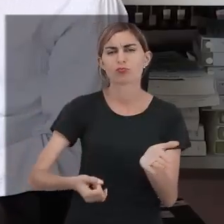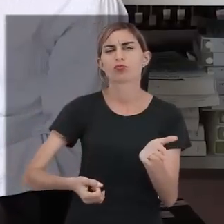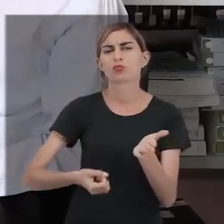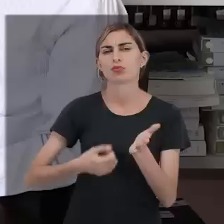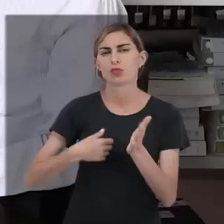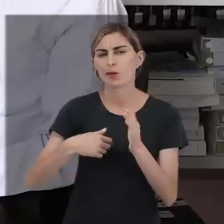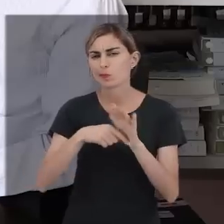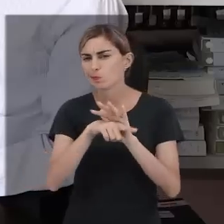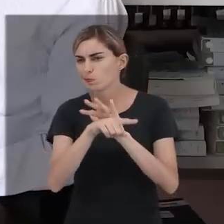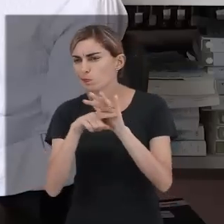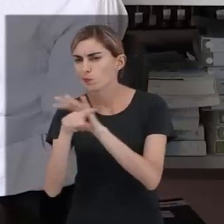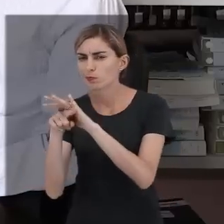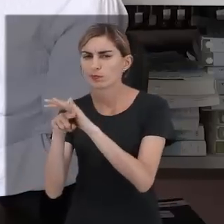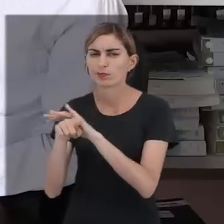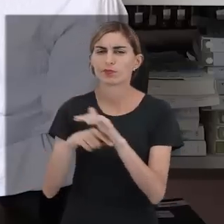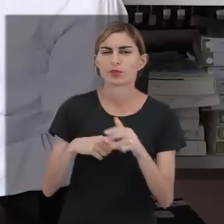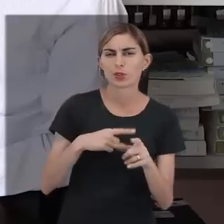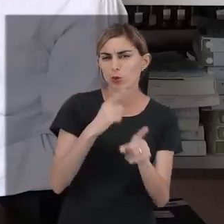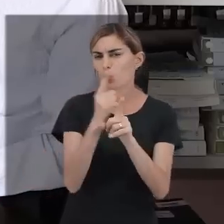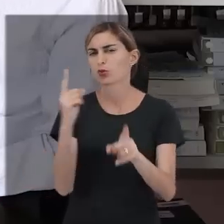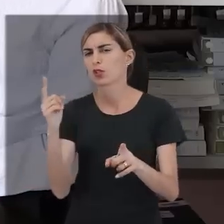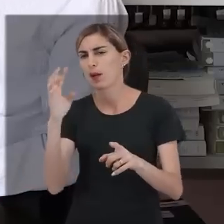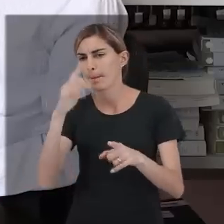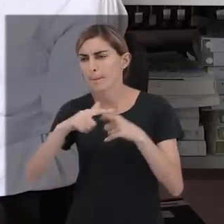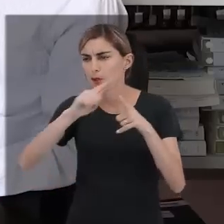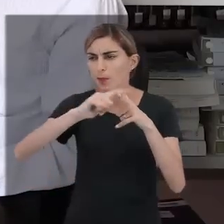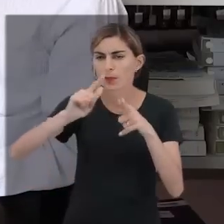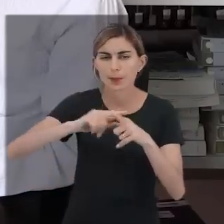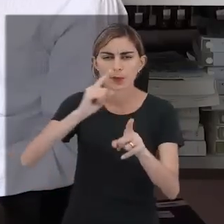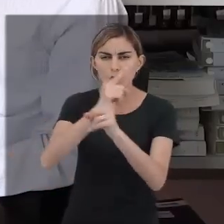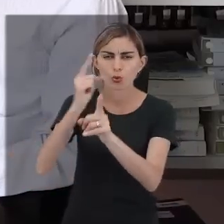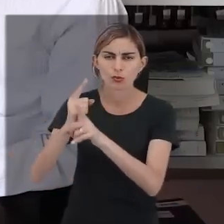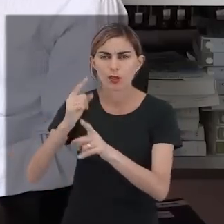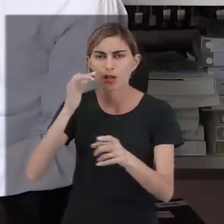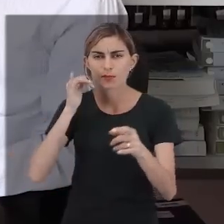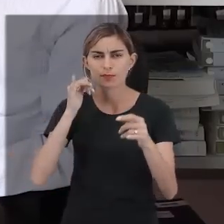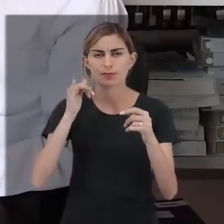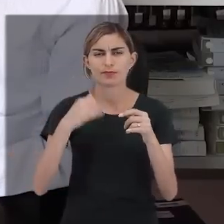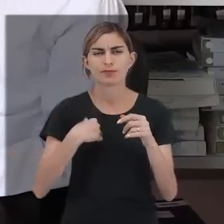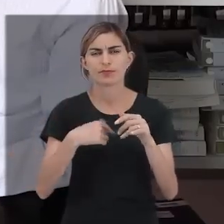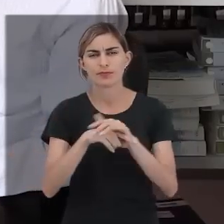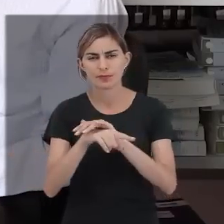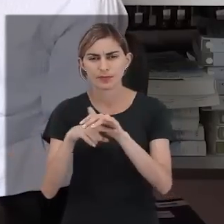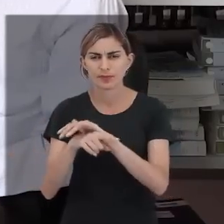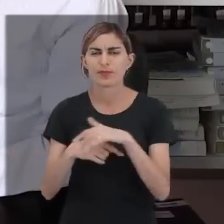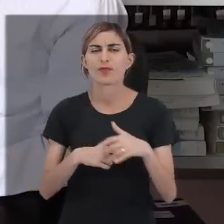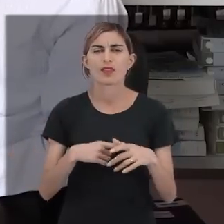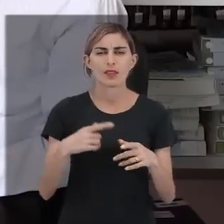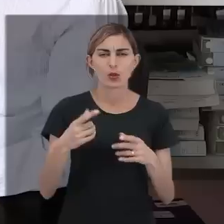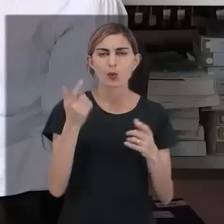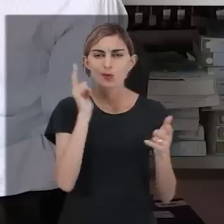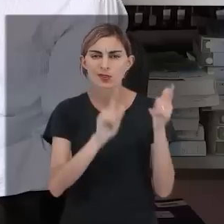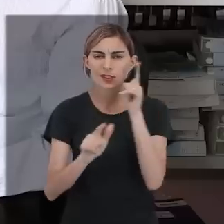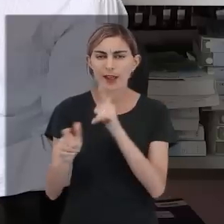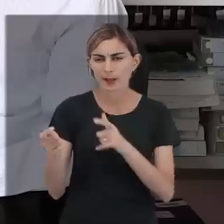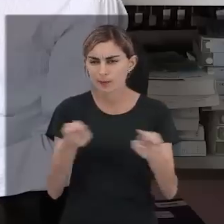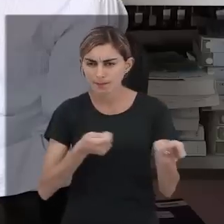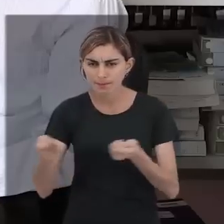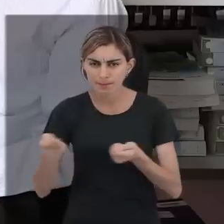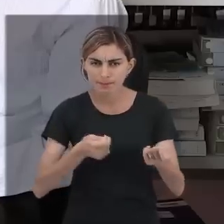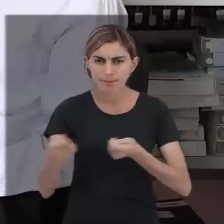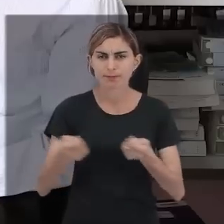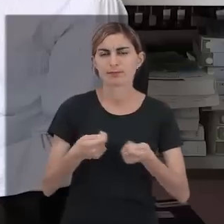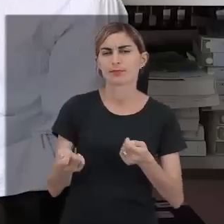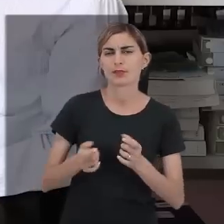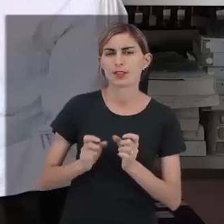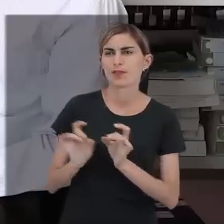condições de rastrear, ter um problema, identificar a raiz desse problema por meio de quê? De rastreabilidade, porque tem controle de tudo que entra, tudo